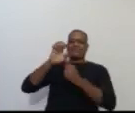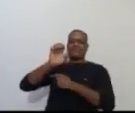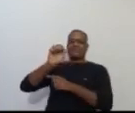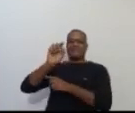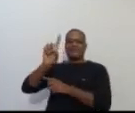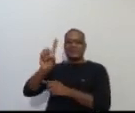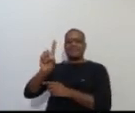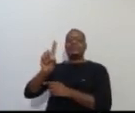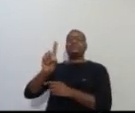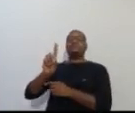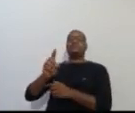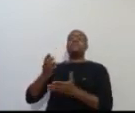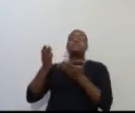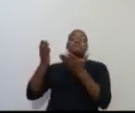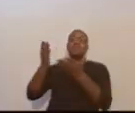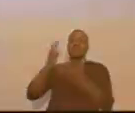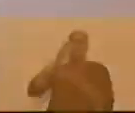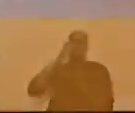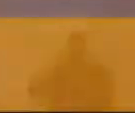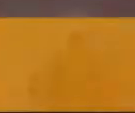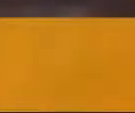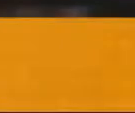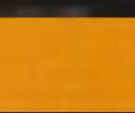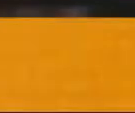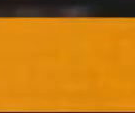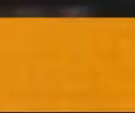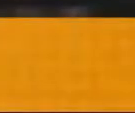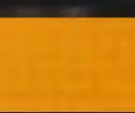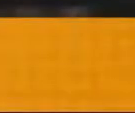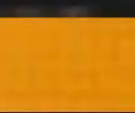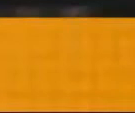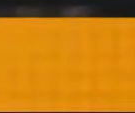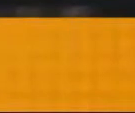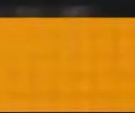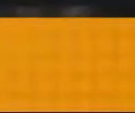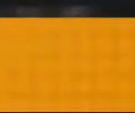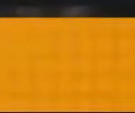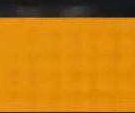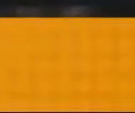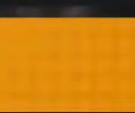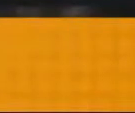tem uma mensagem especial para a gente. Com você, Bully Bully.